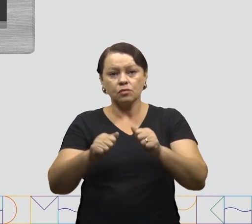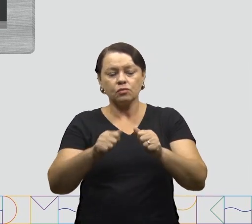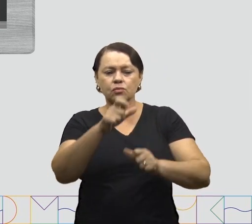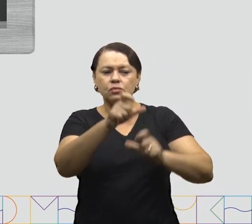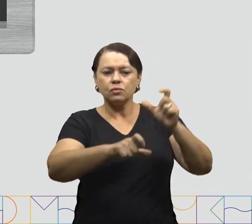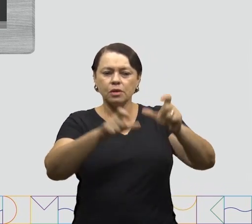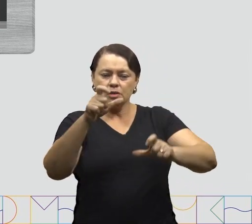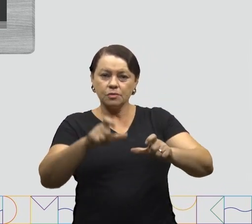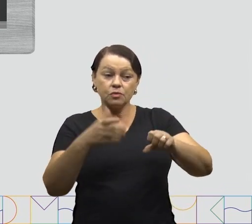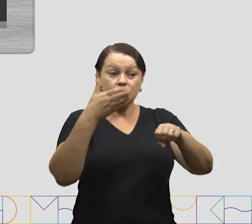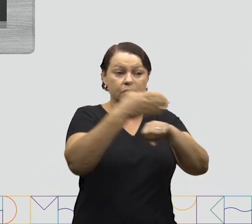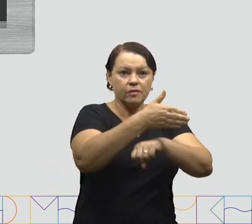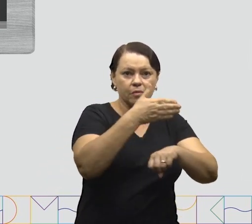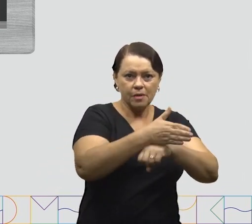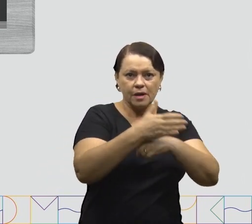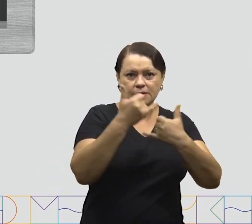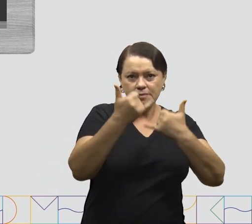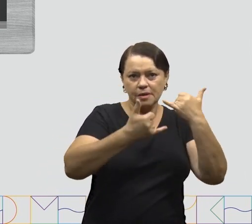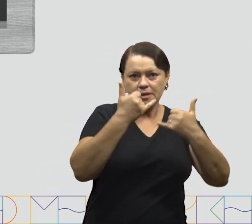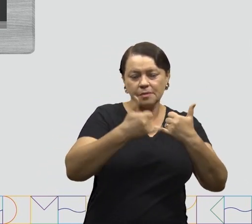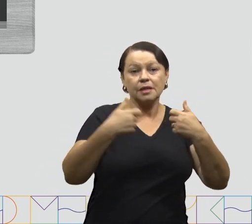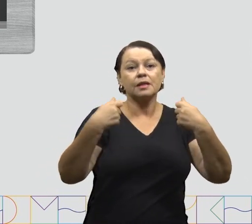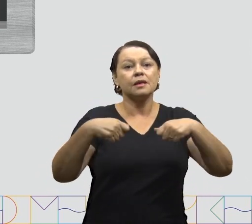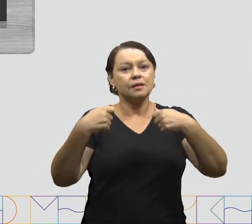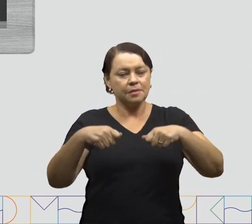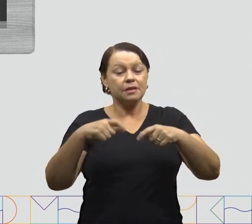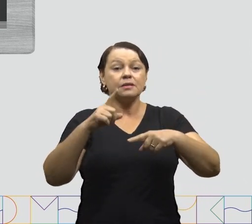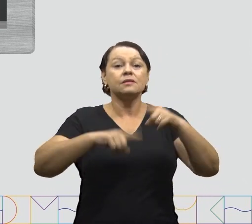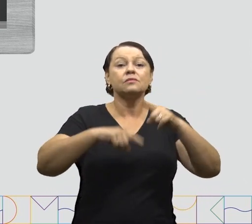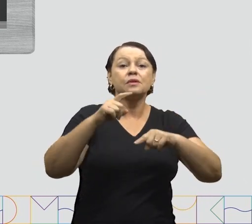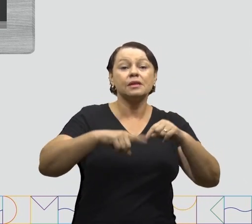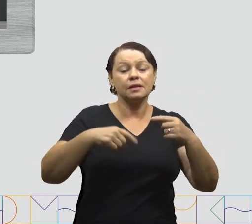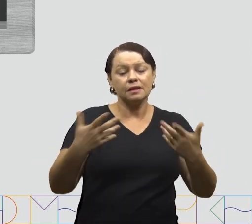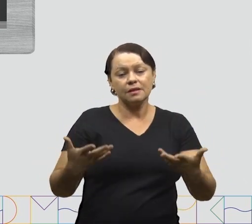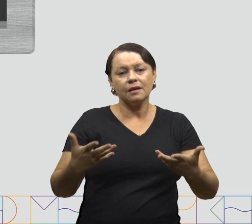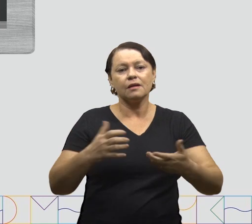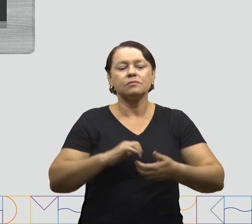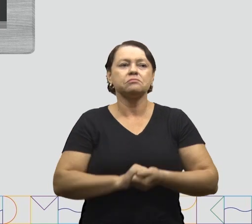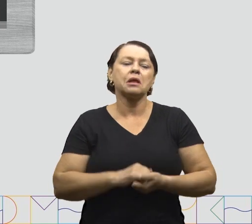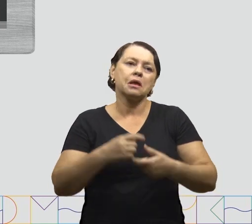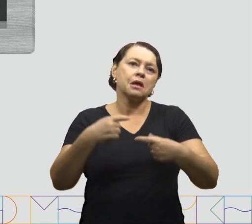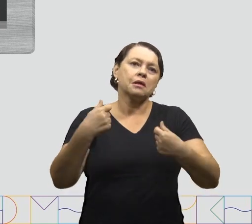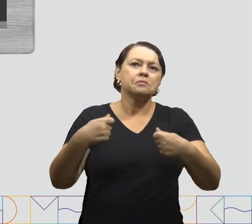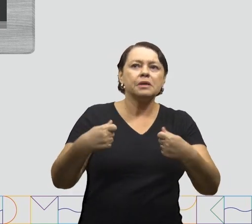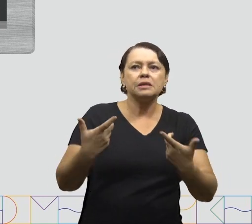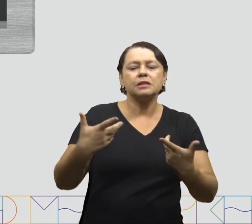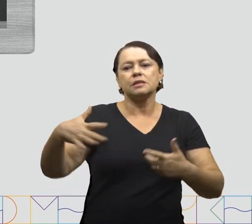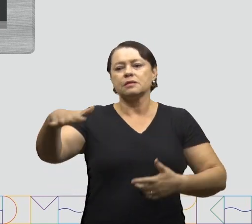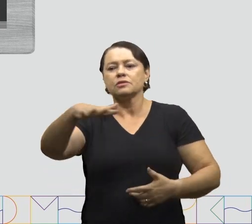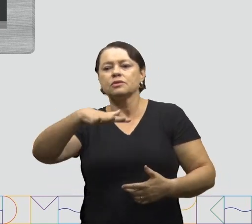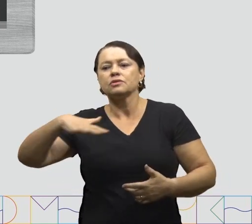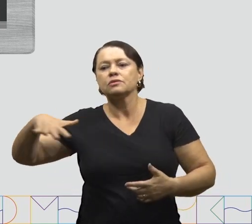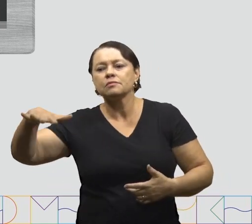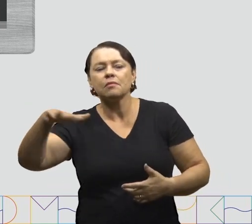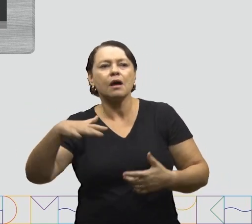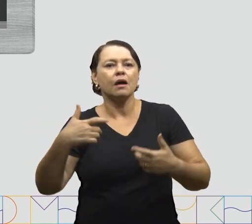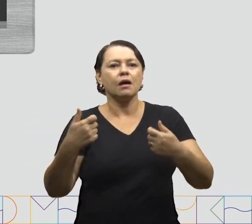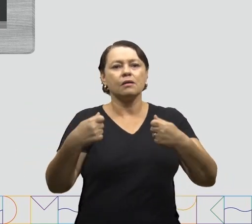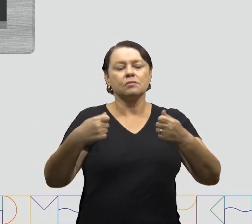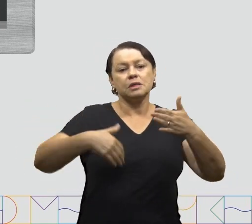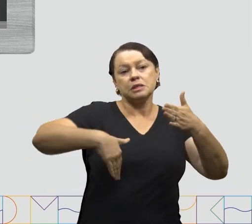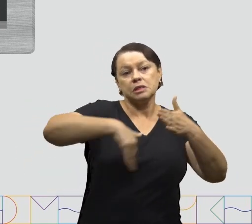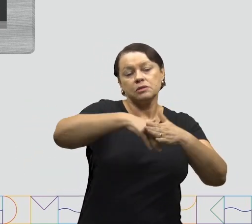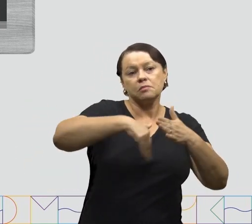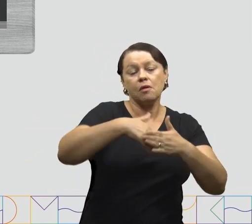que vão participar precisam para poder iniciar a partida do jogo ou brincadeira. Se precisa de muito espaço, se precisa